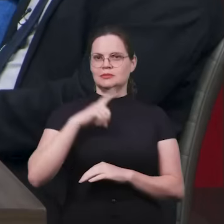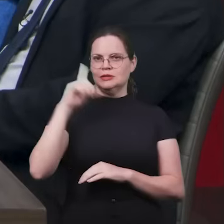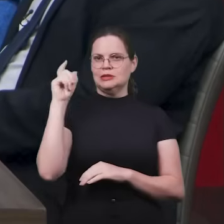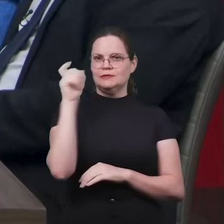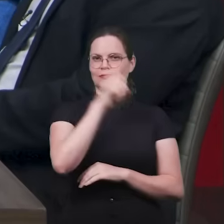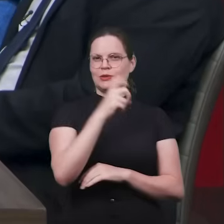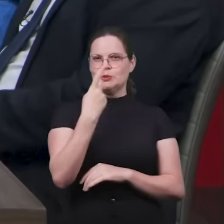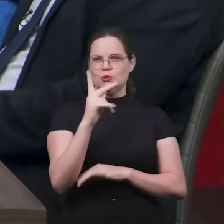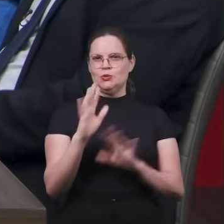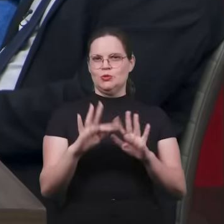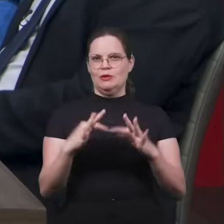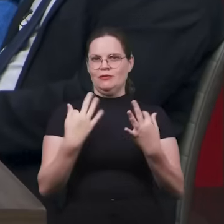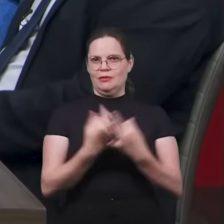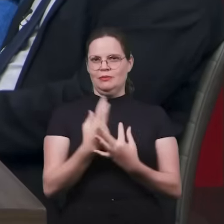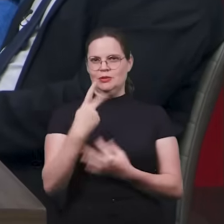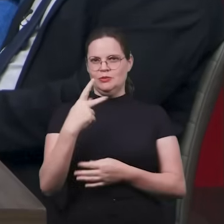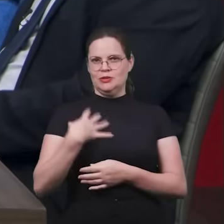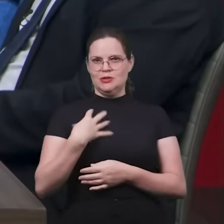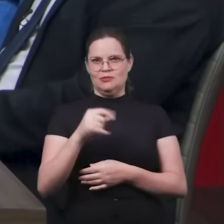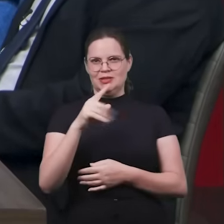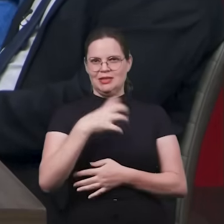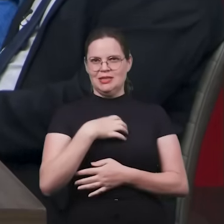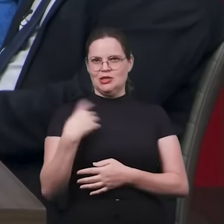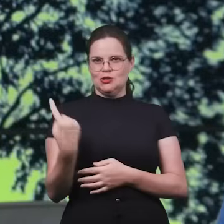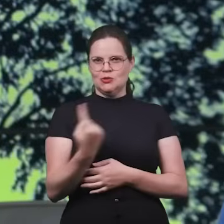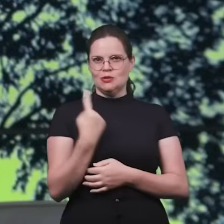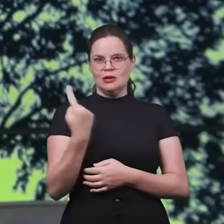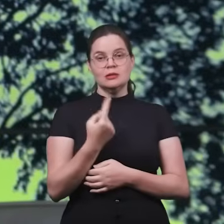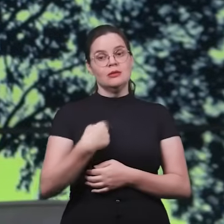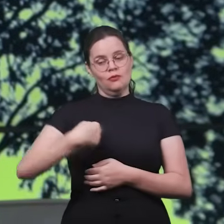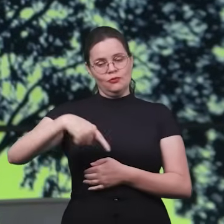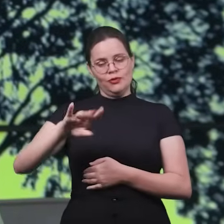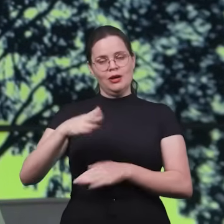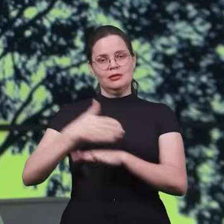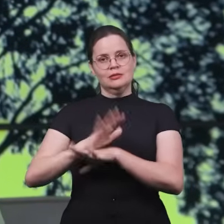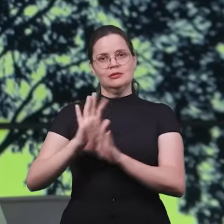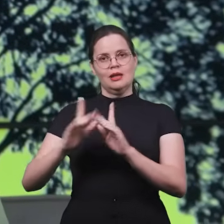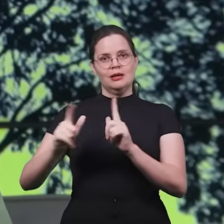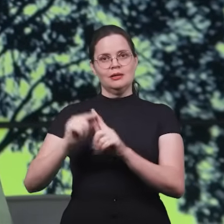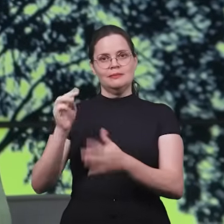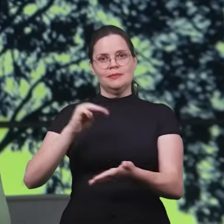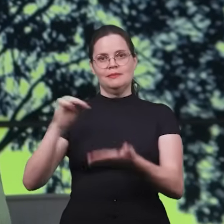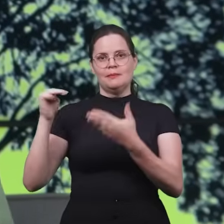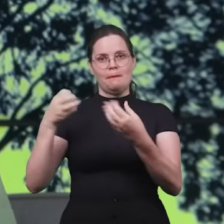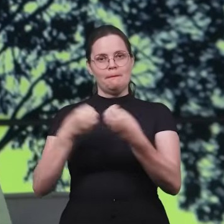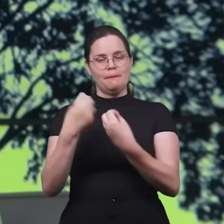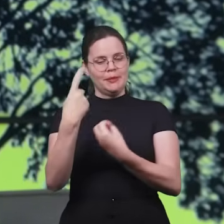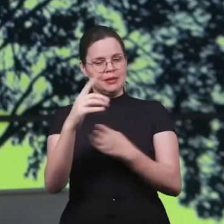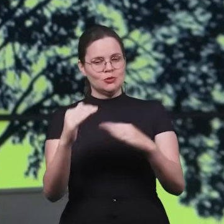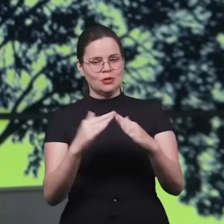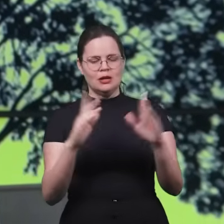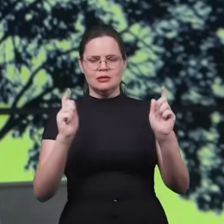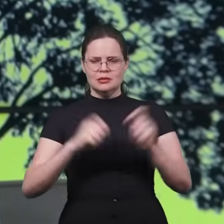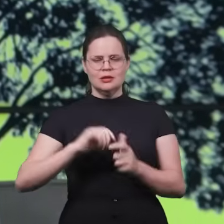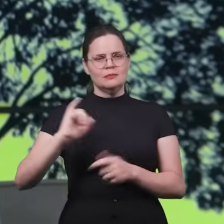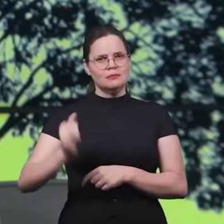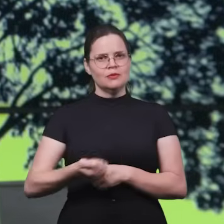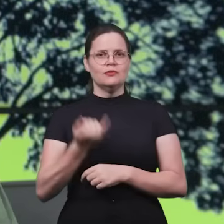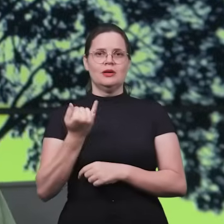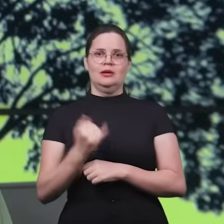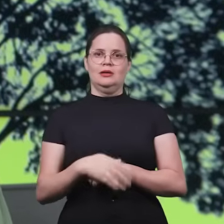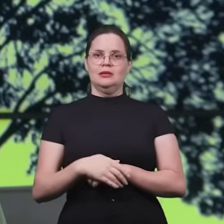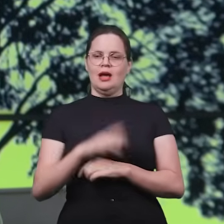dificuldade com seus filhos, está se sentindo sozinho, vá a uma das nossas igrejas, não é, pastor? A igreja mais próxima da sua